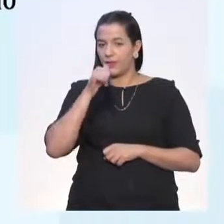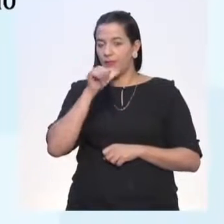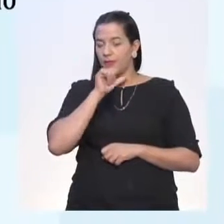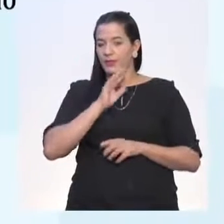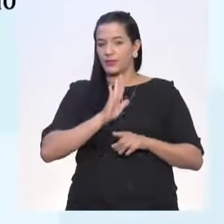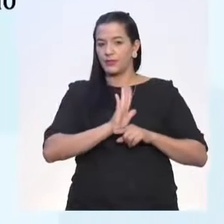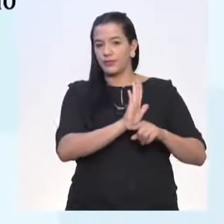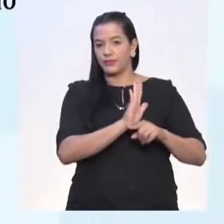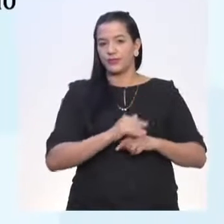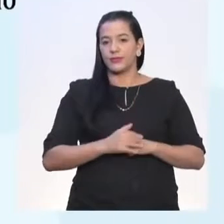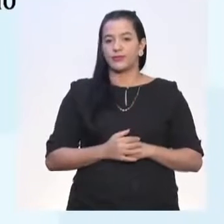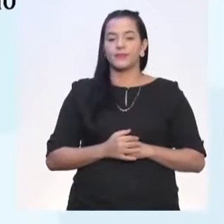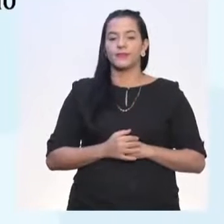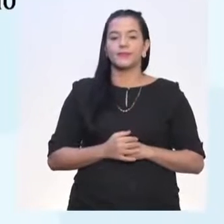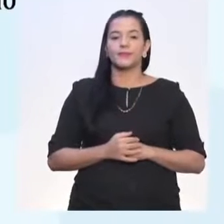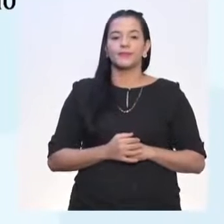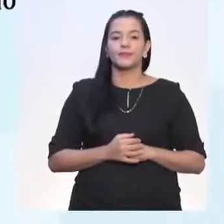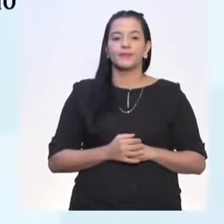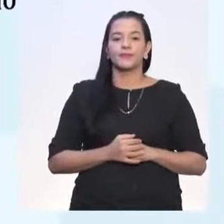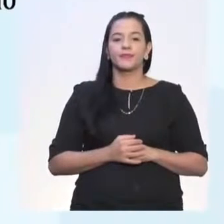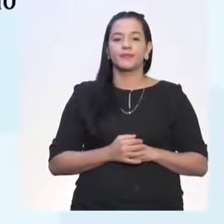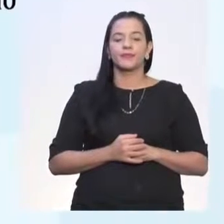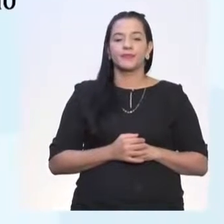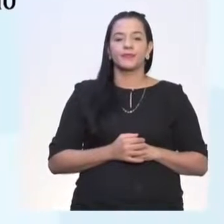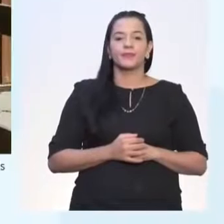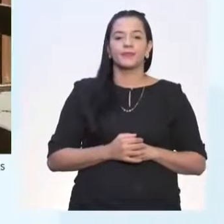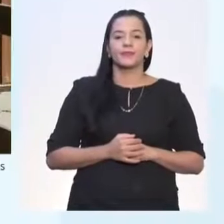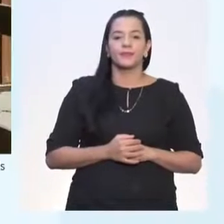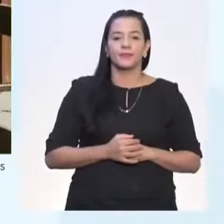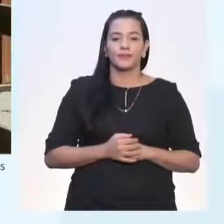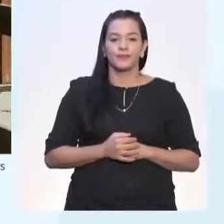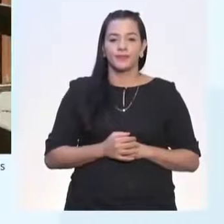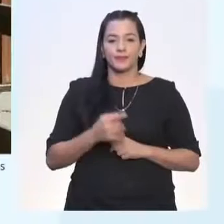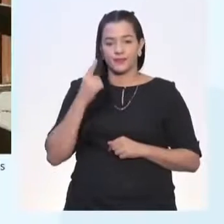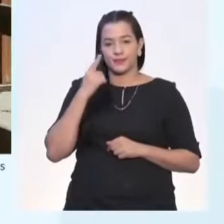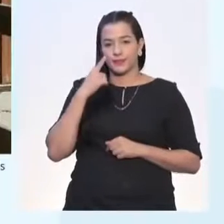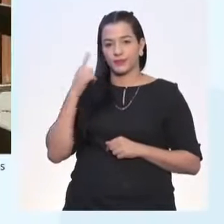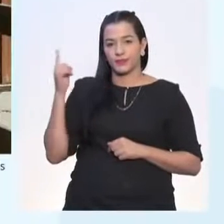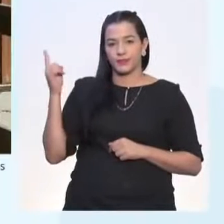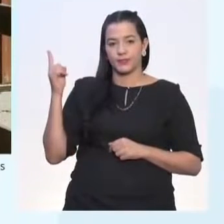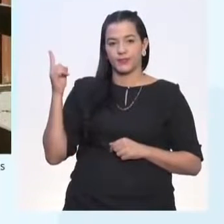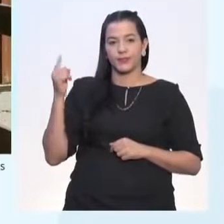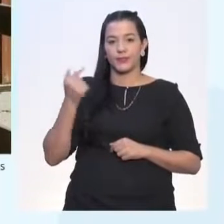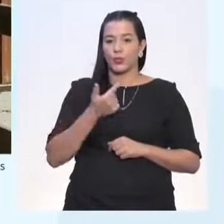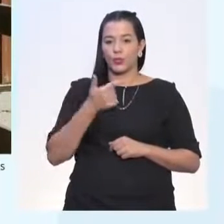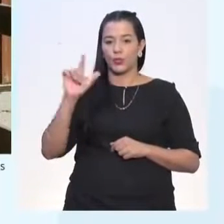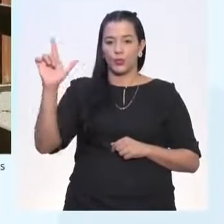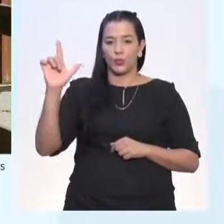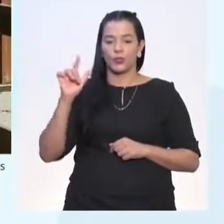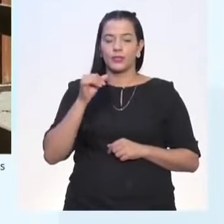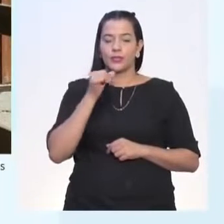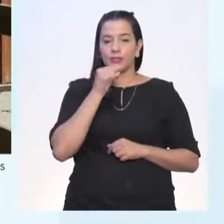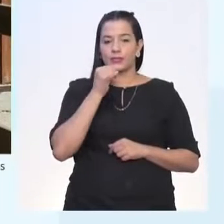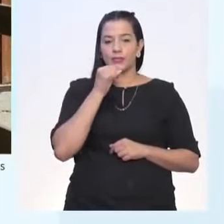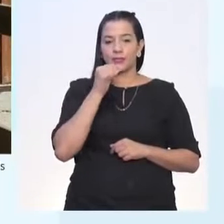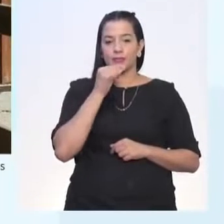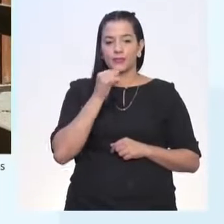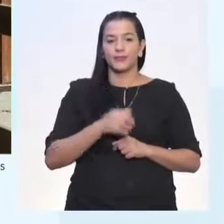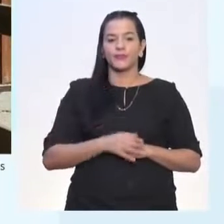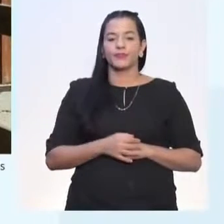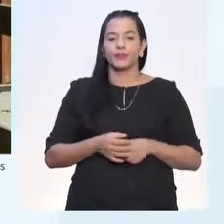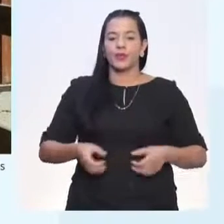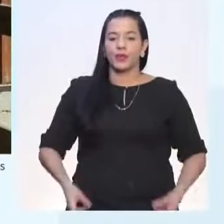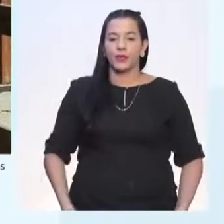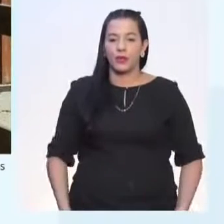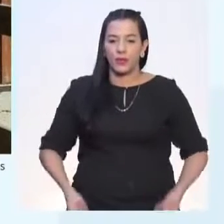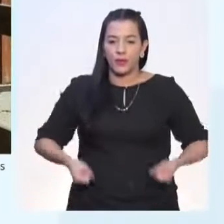alavanca interpotente, quem está no meio, é a força potente. Olha, uma outra alavanca, um tipo,